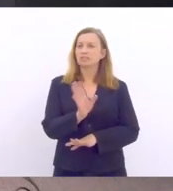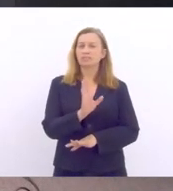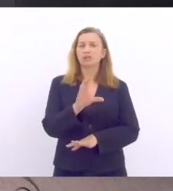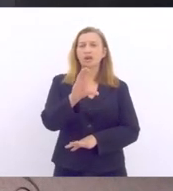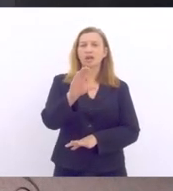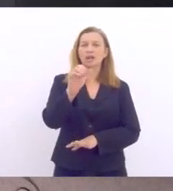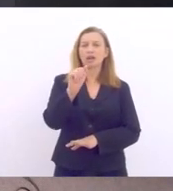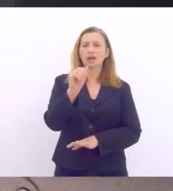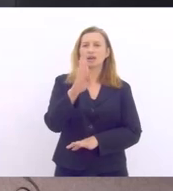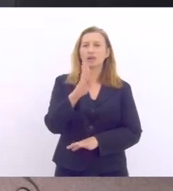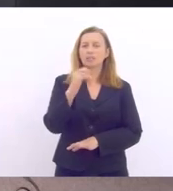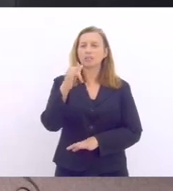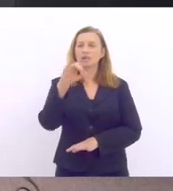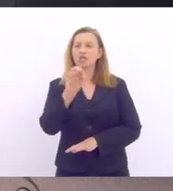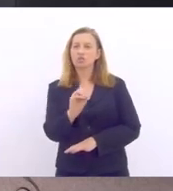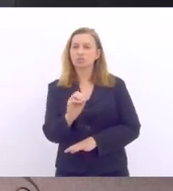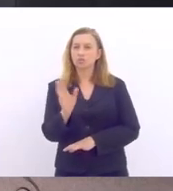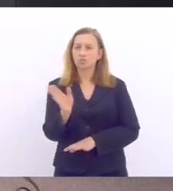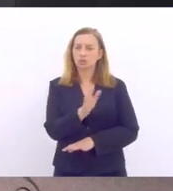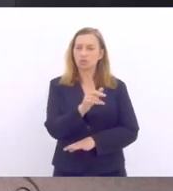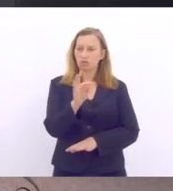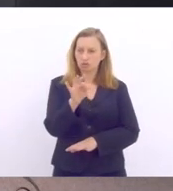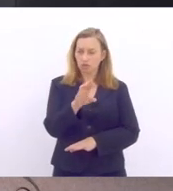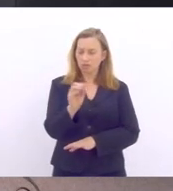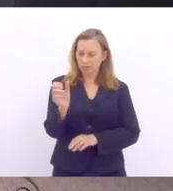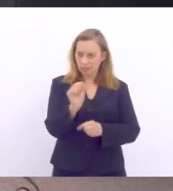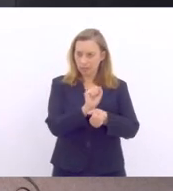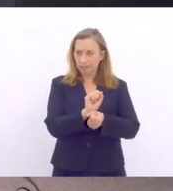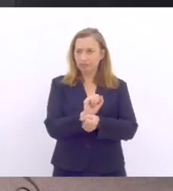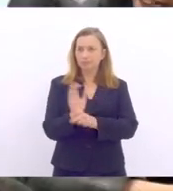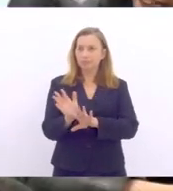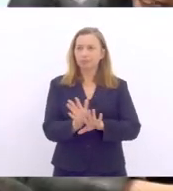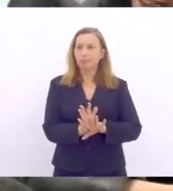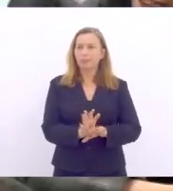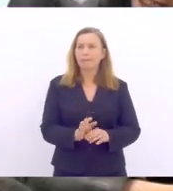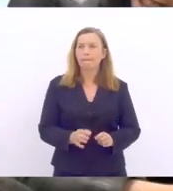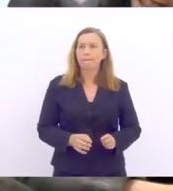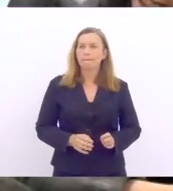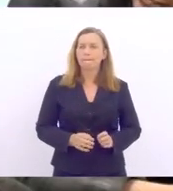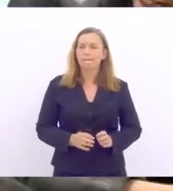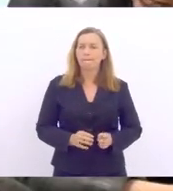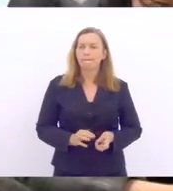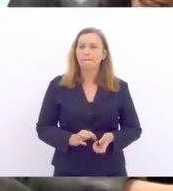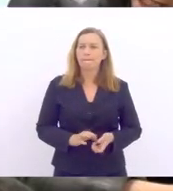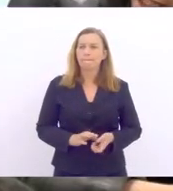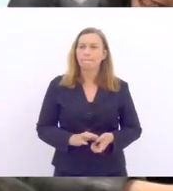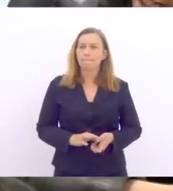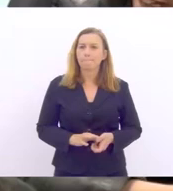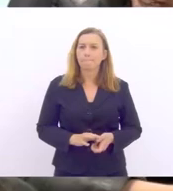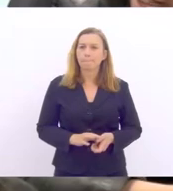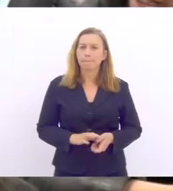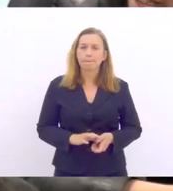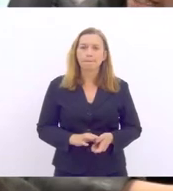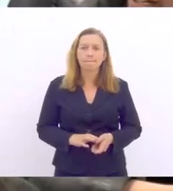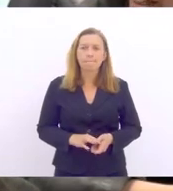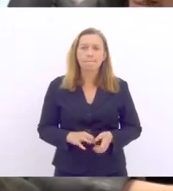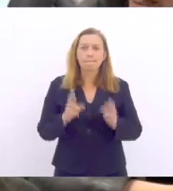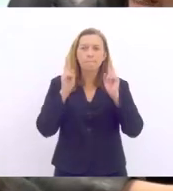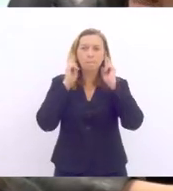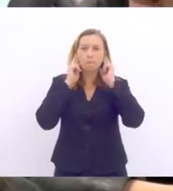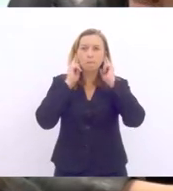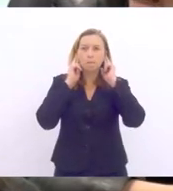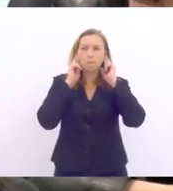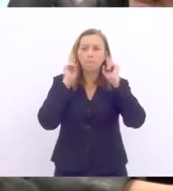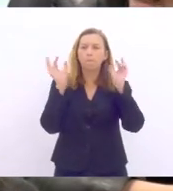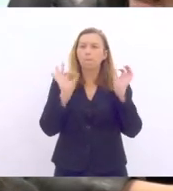não, Gustavo. Só um instante, vamos tentar. Só concluir. O Flamengo não trouxe nenhum representante.